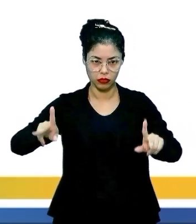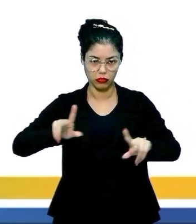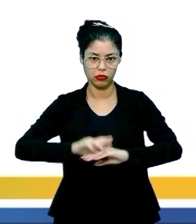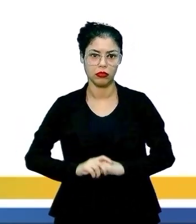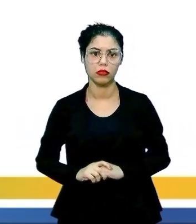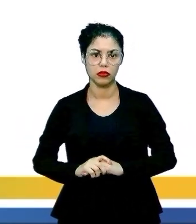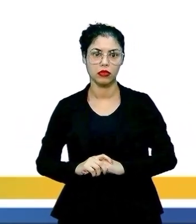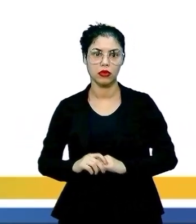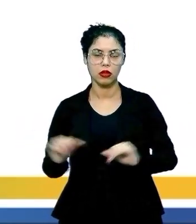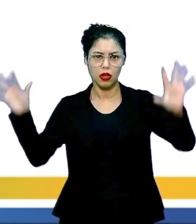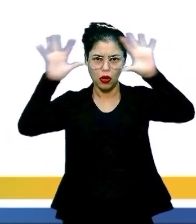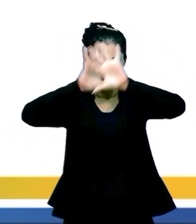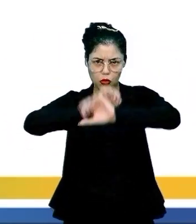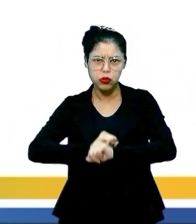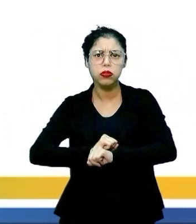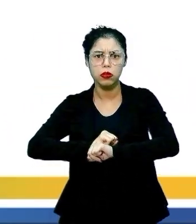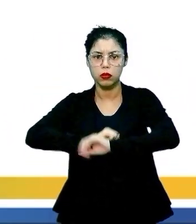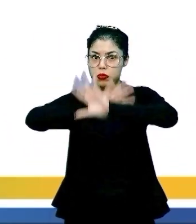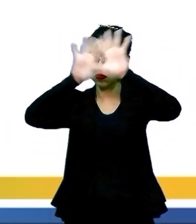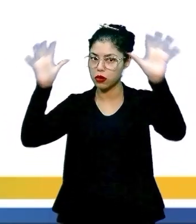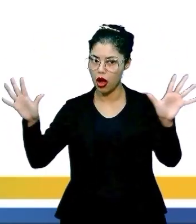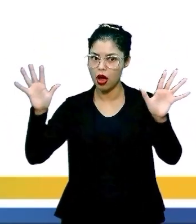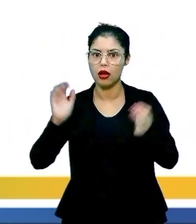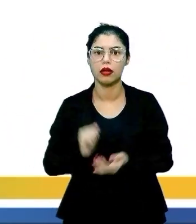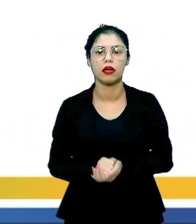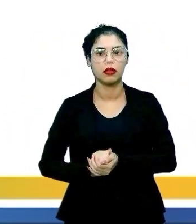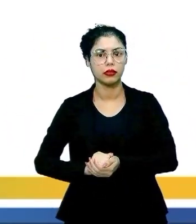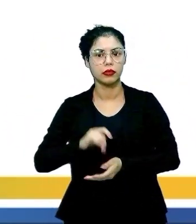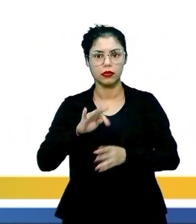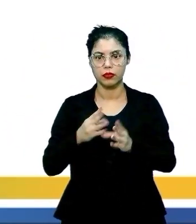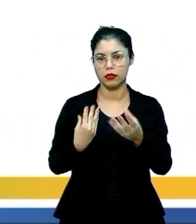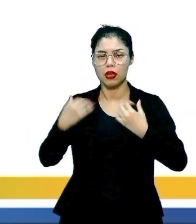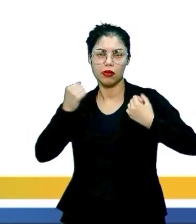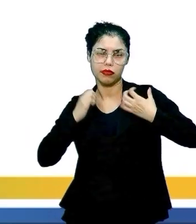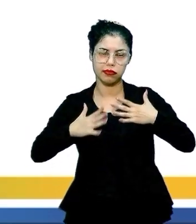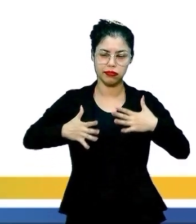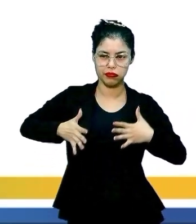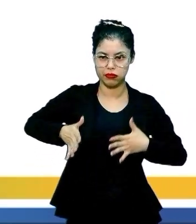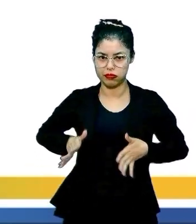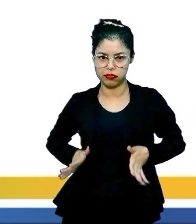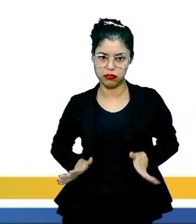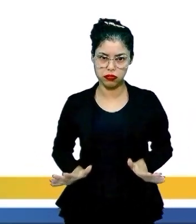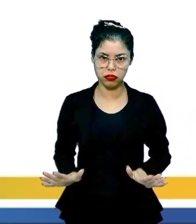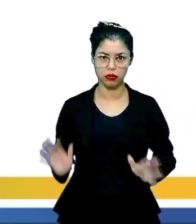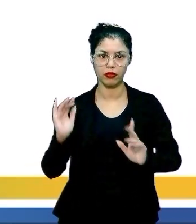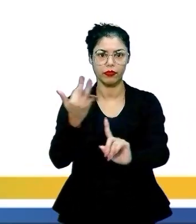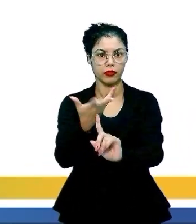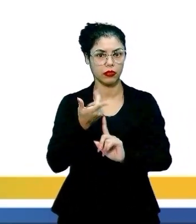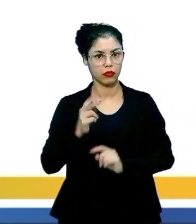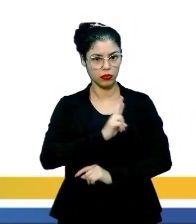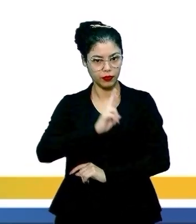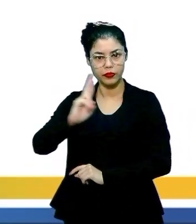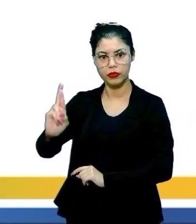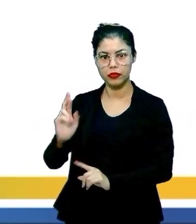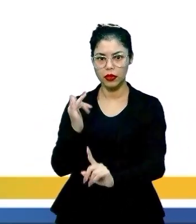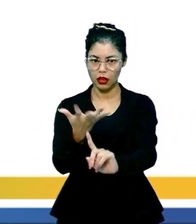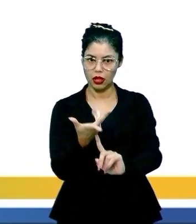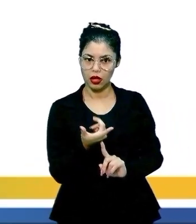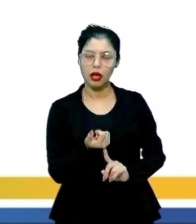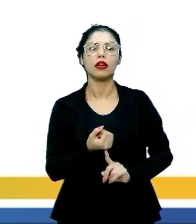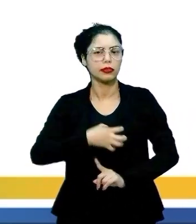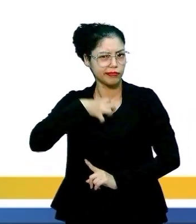contradição, luz e sombra, obscuridade, complexidade, sensualismo. É uma arte